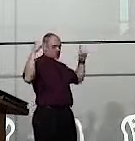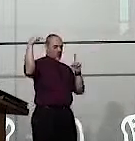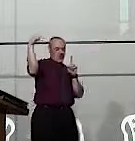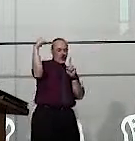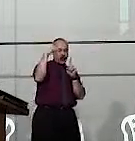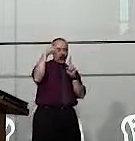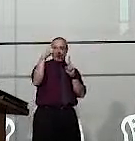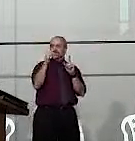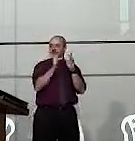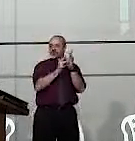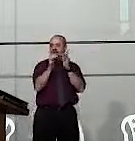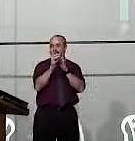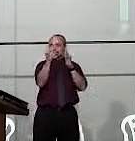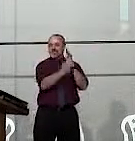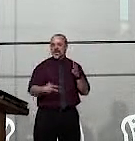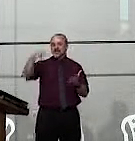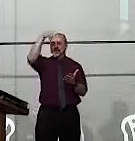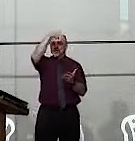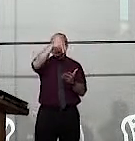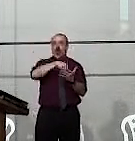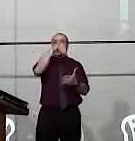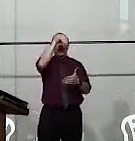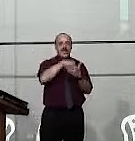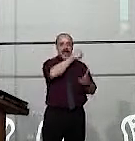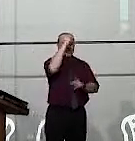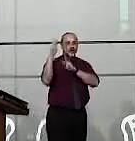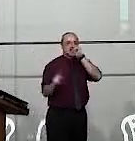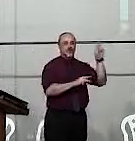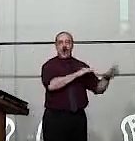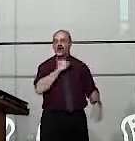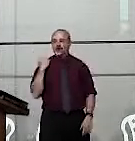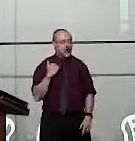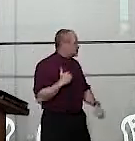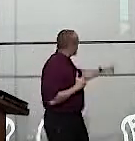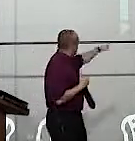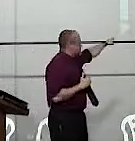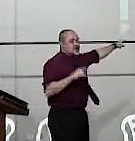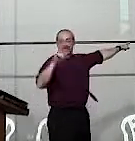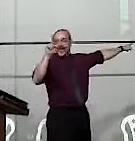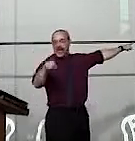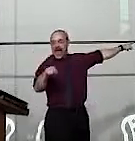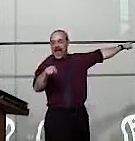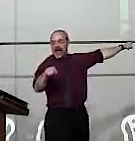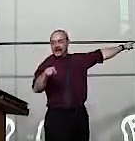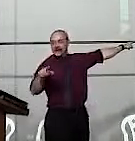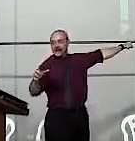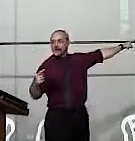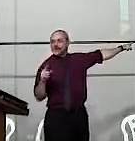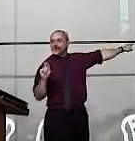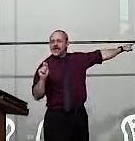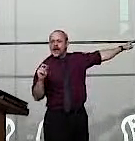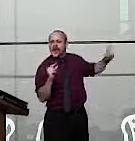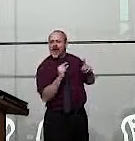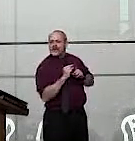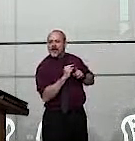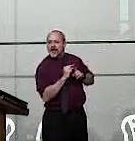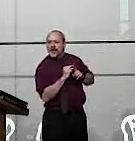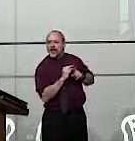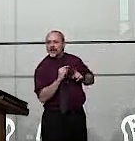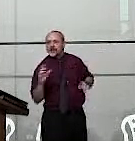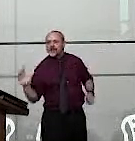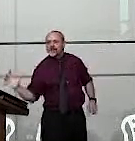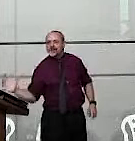Deus, Jesus, ressuscitou dentre os mortos, serás, o que é a